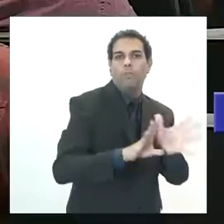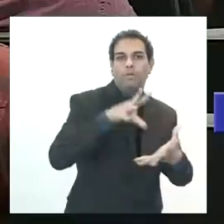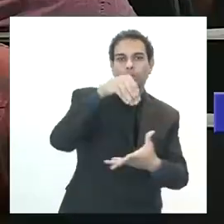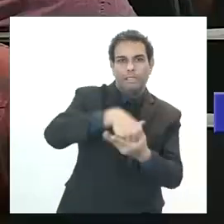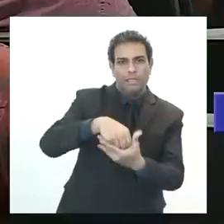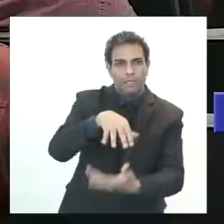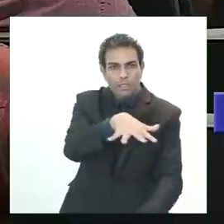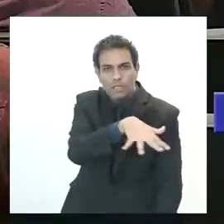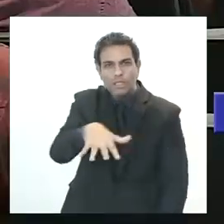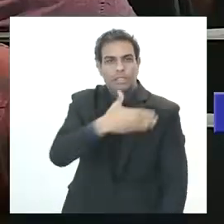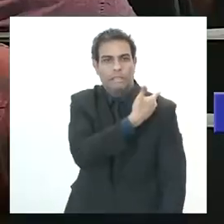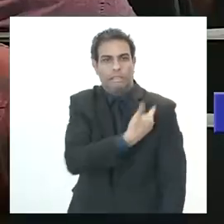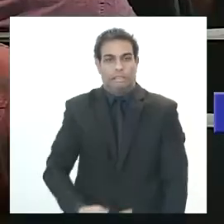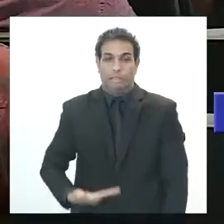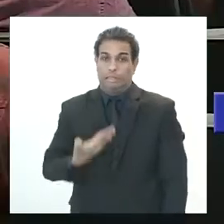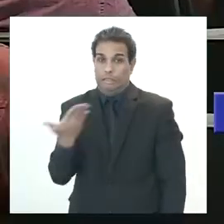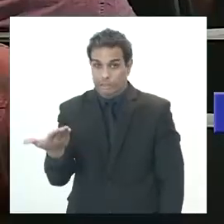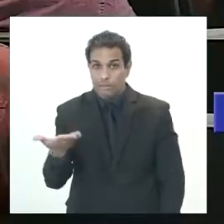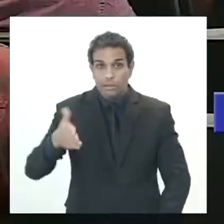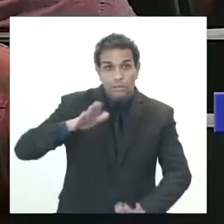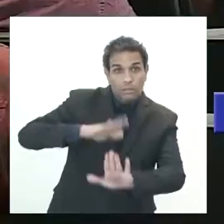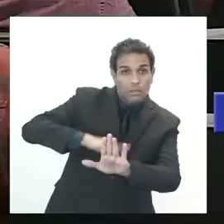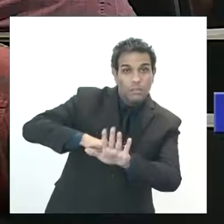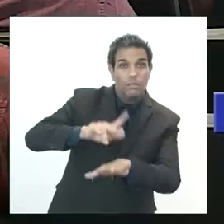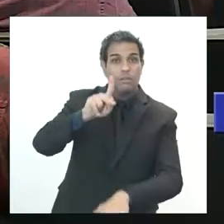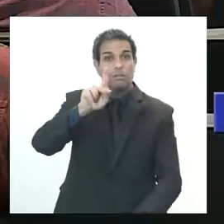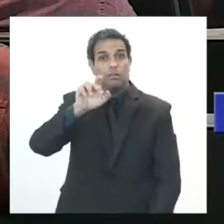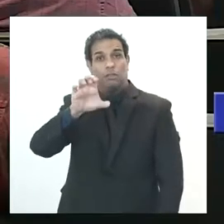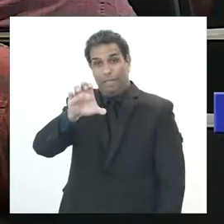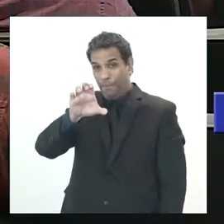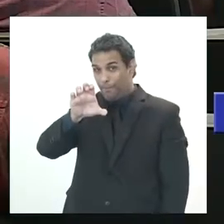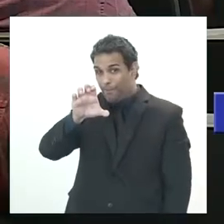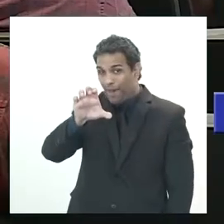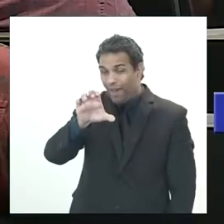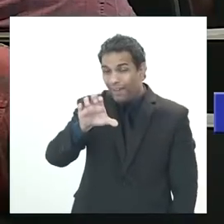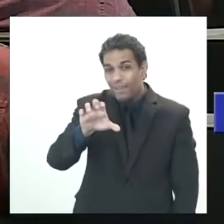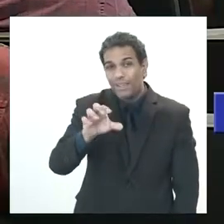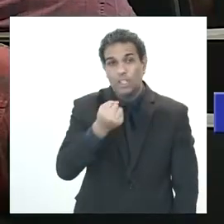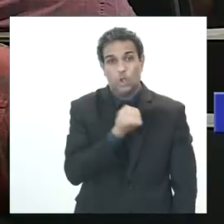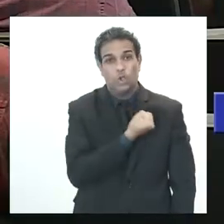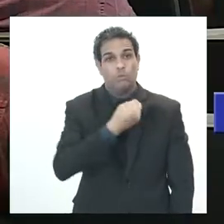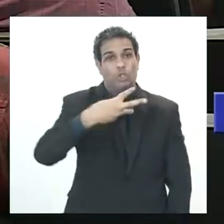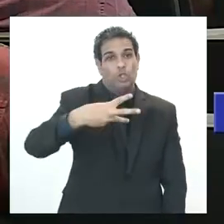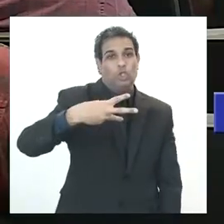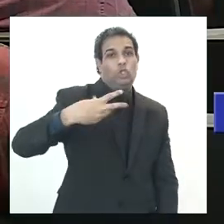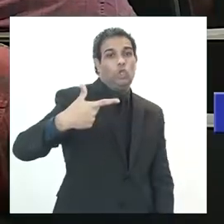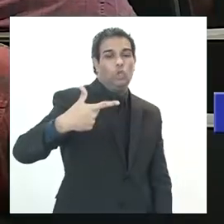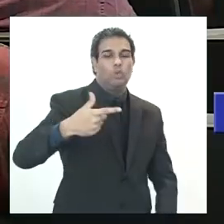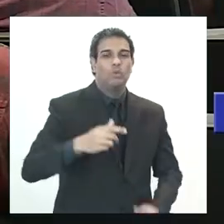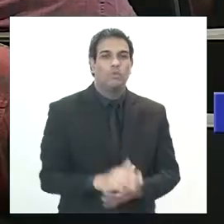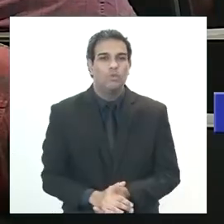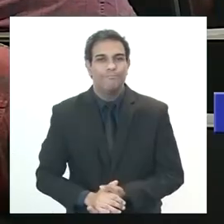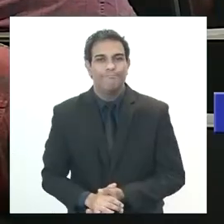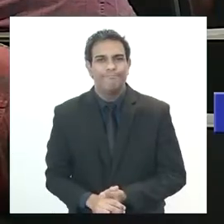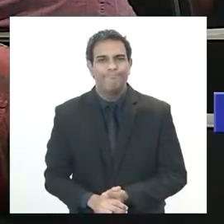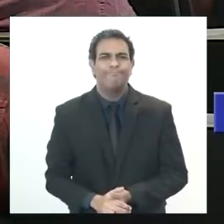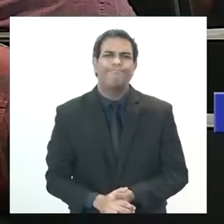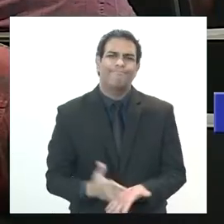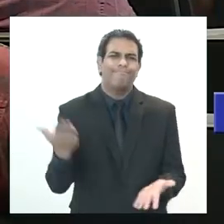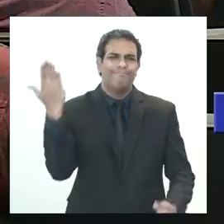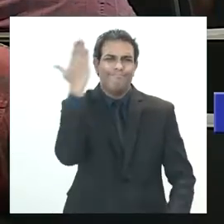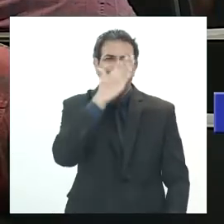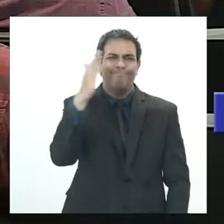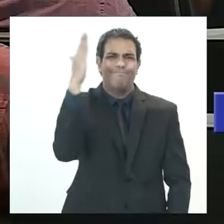então a benção da PEC 32 eu tô falando do meio ambiente porque na realidade tudo que podia ser falado e eu